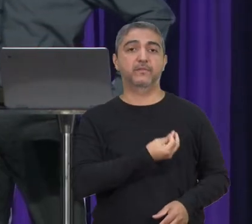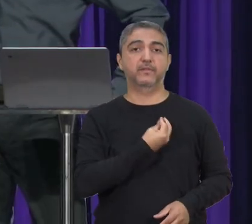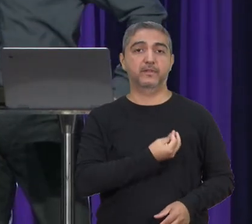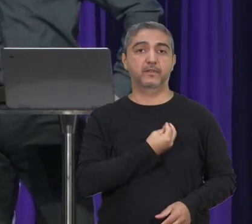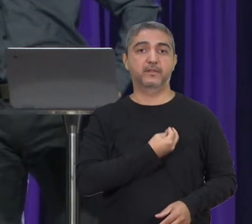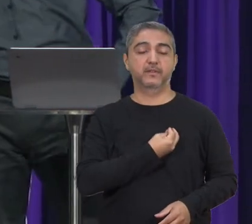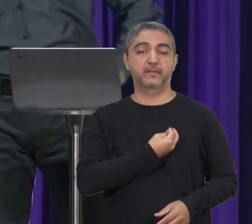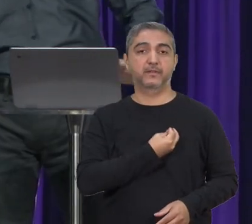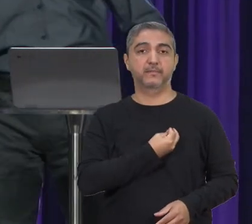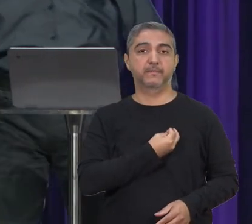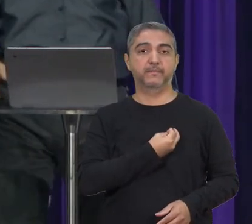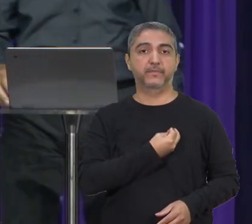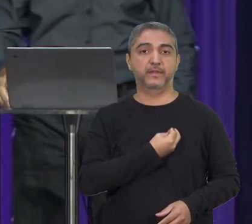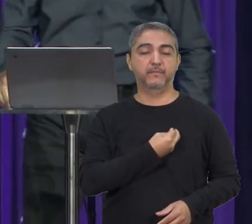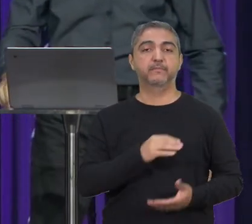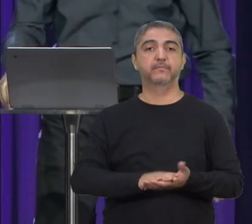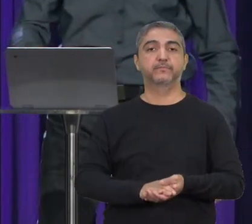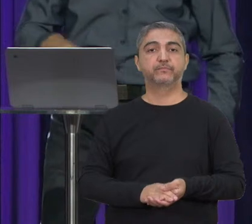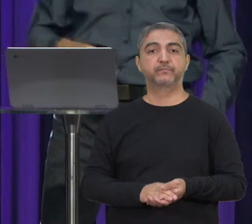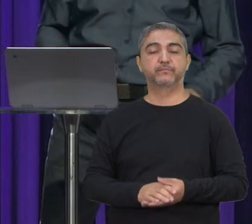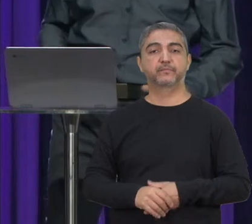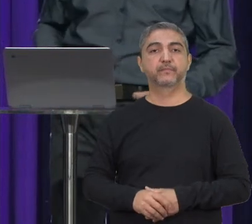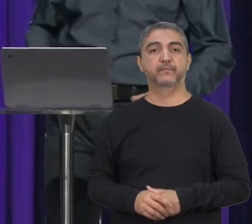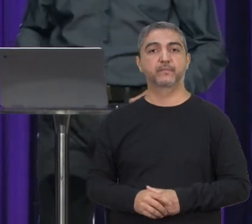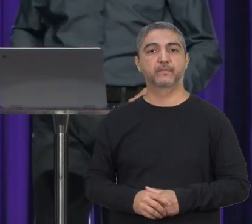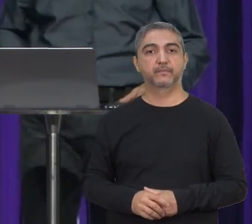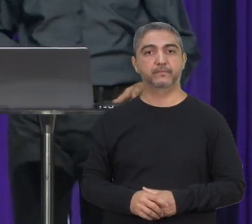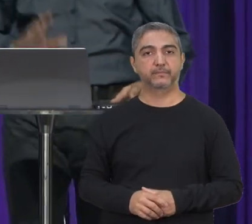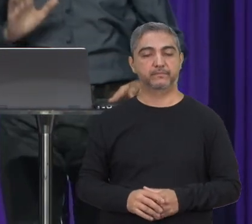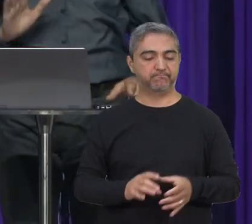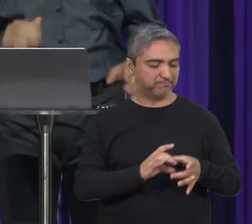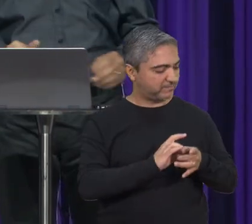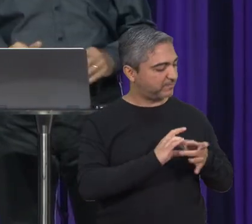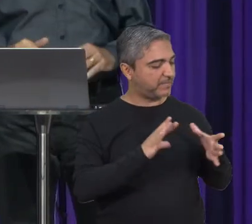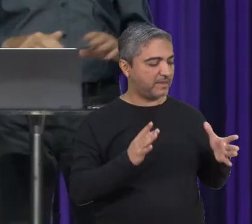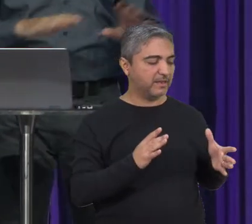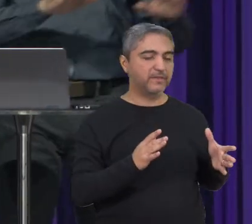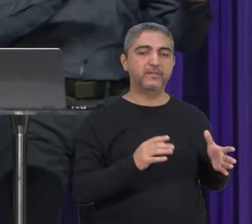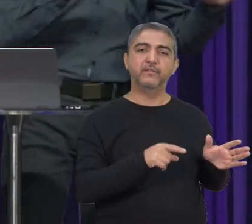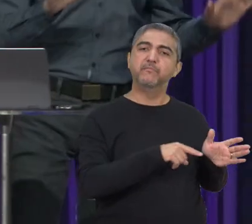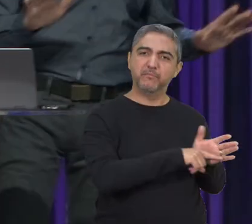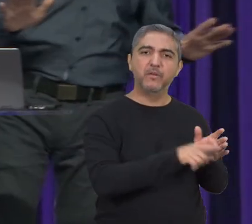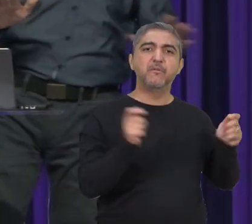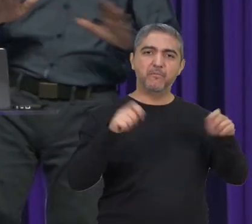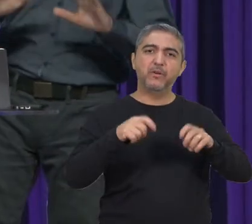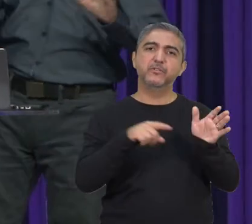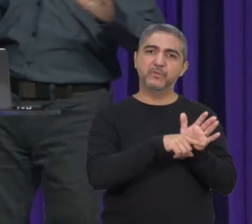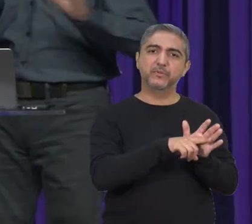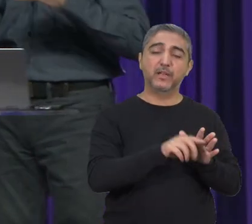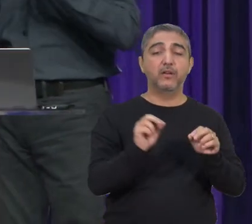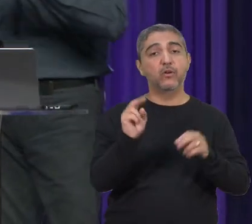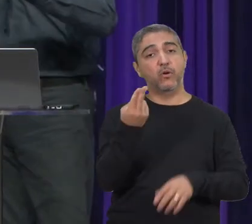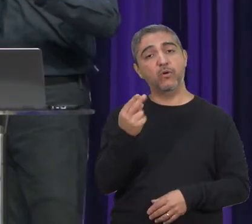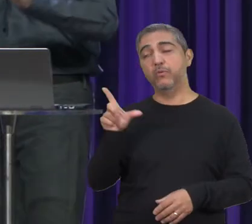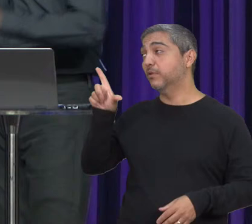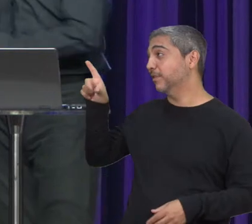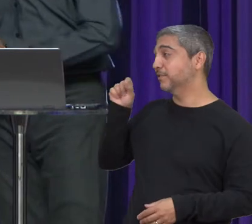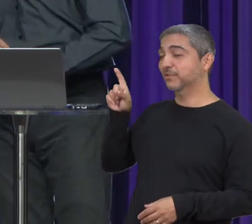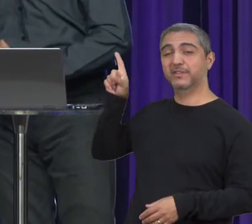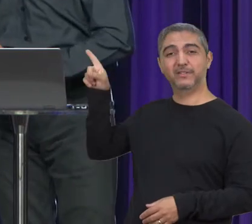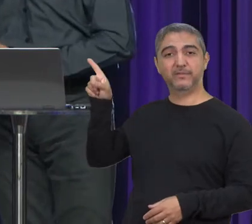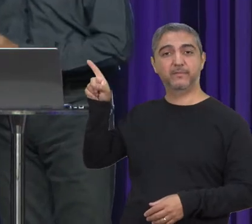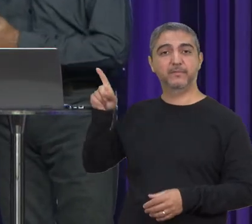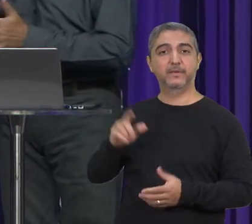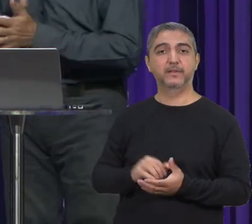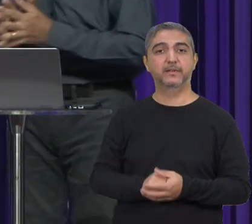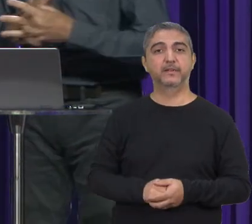forte é esse. Tenho a liberdade de fazer isso também. Se é para destacar ponto positivo, vamos ter essa liberdade,